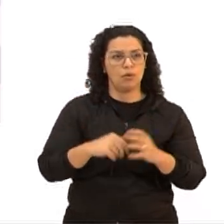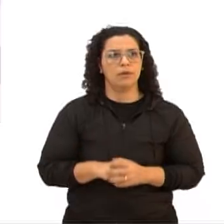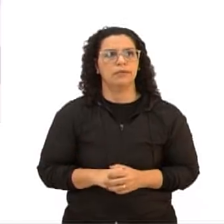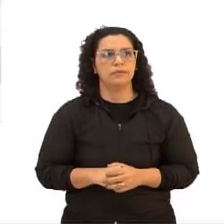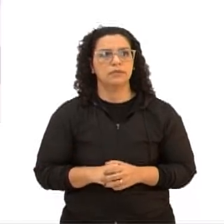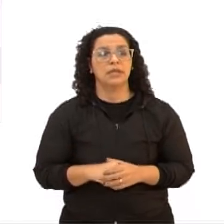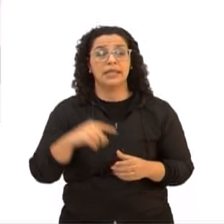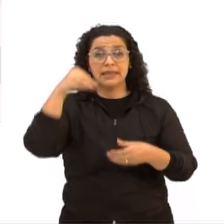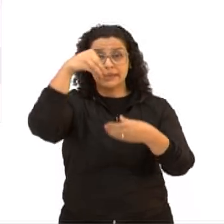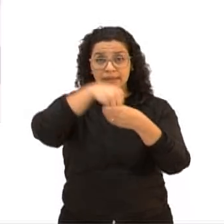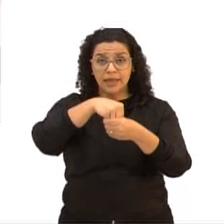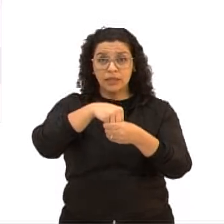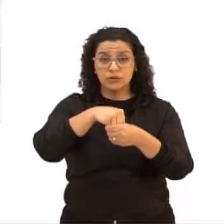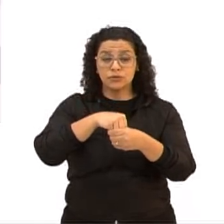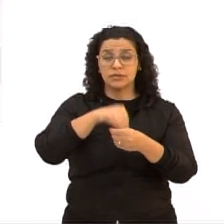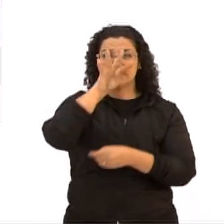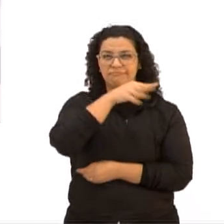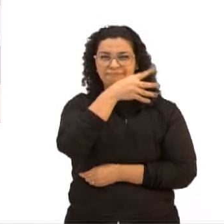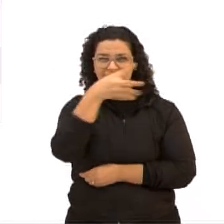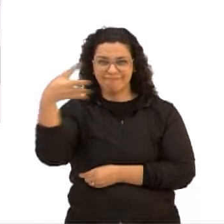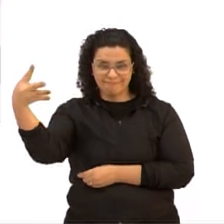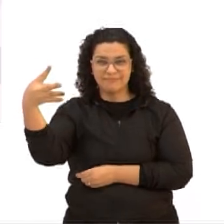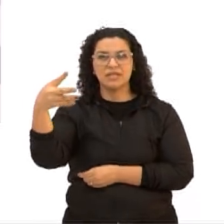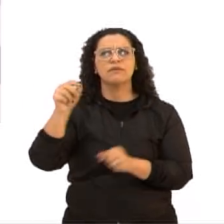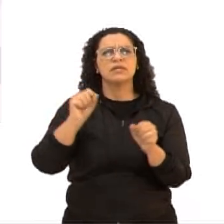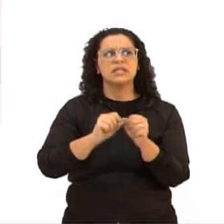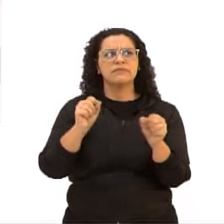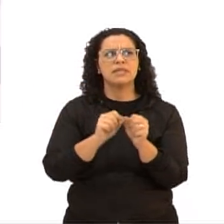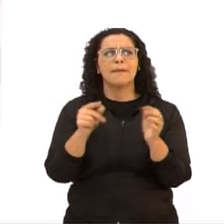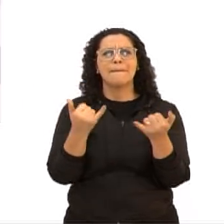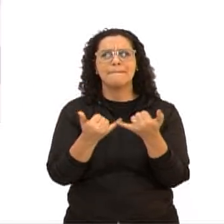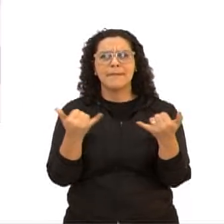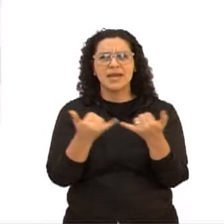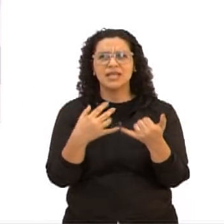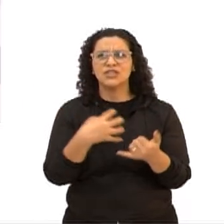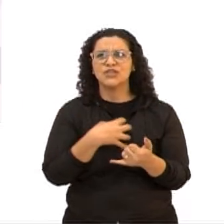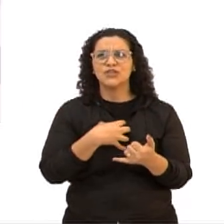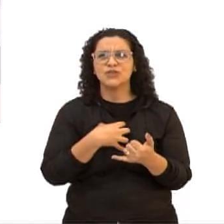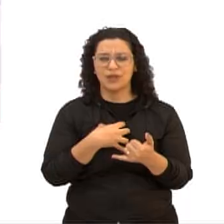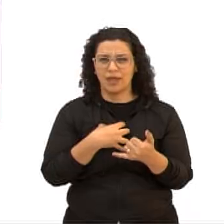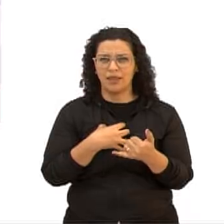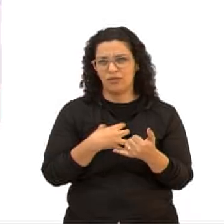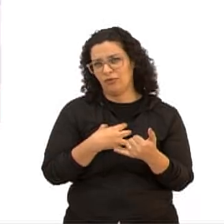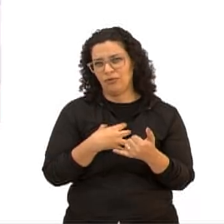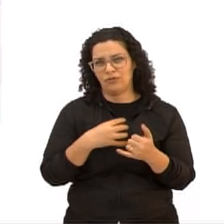E dentro desse esquema, você faz uma espécie de um esqueletinho,